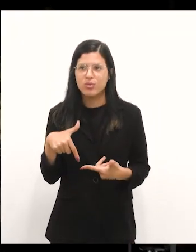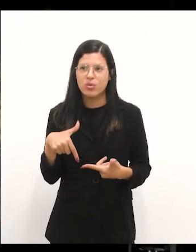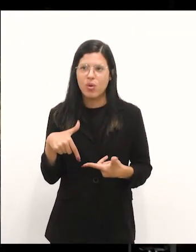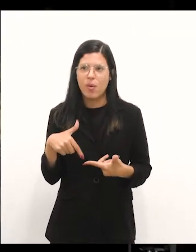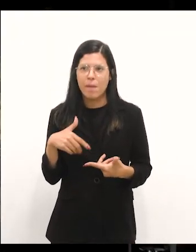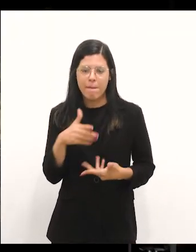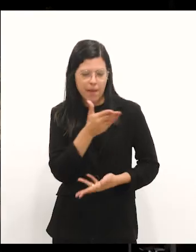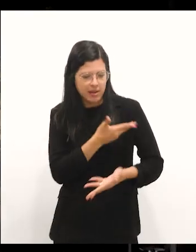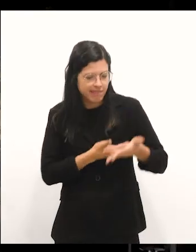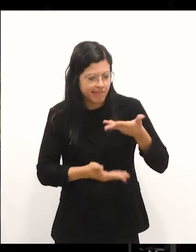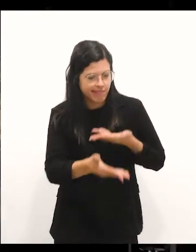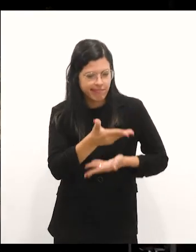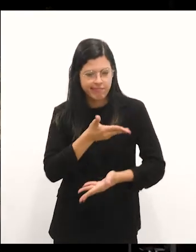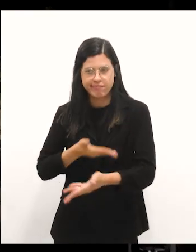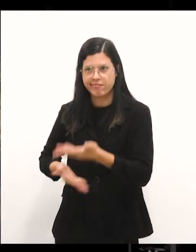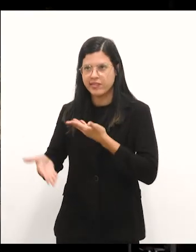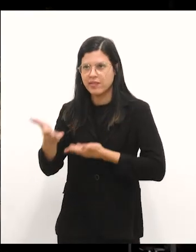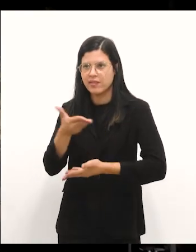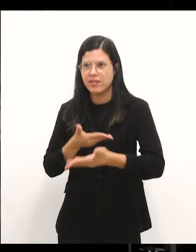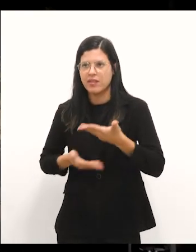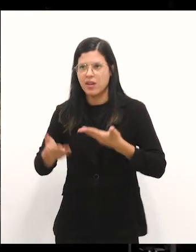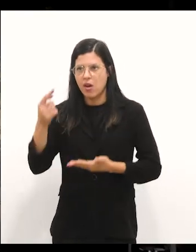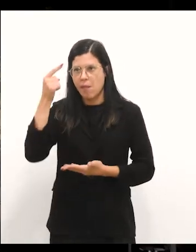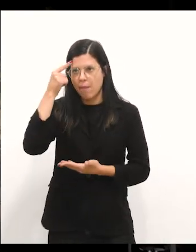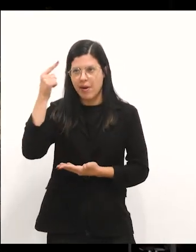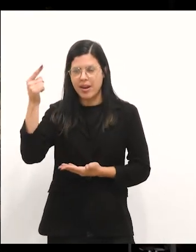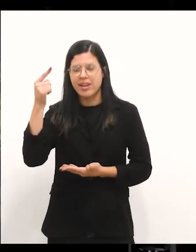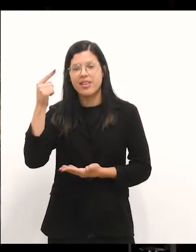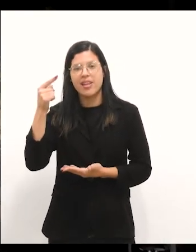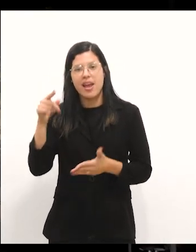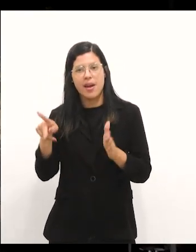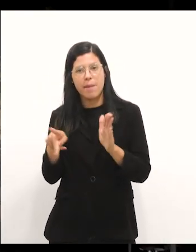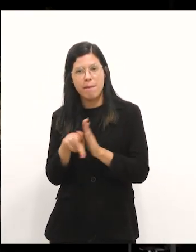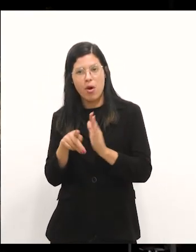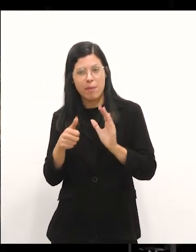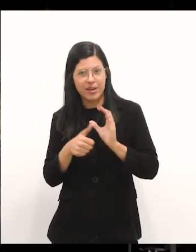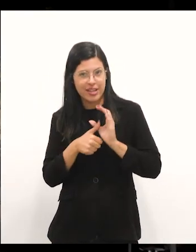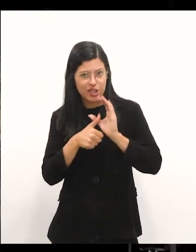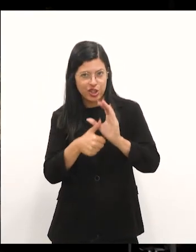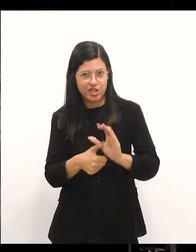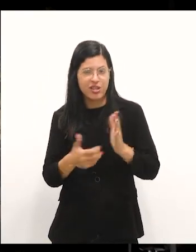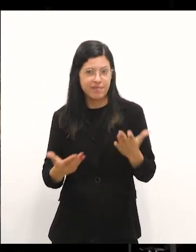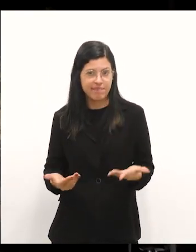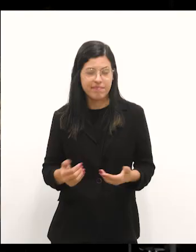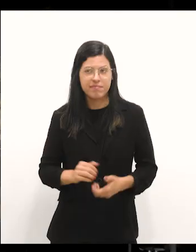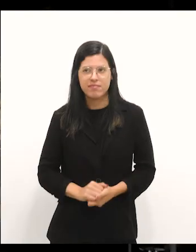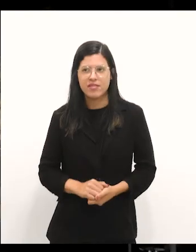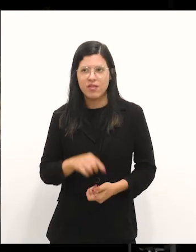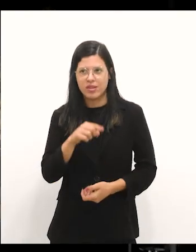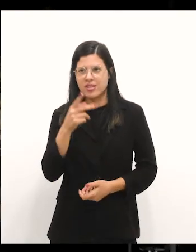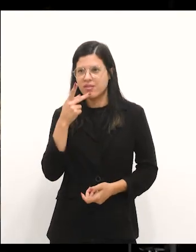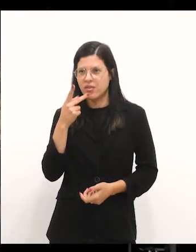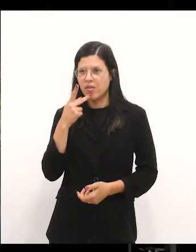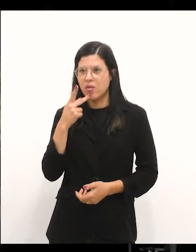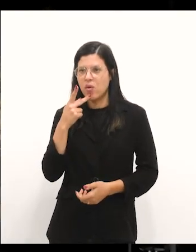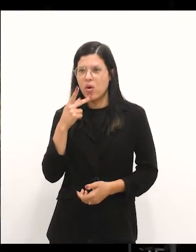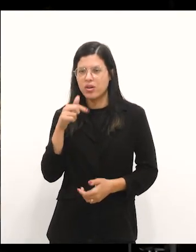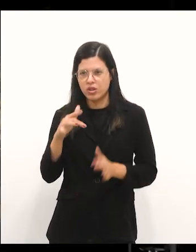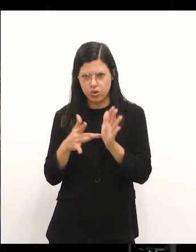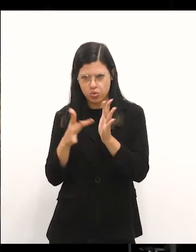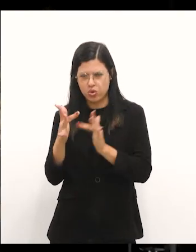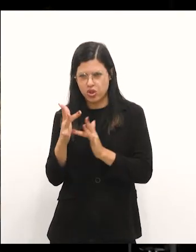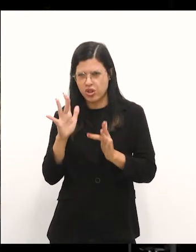para conviver é uma ideia cristã, né? Jesus, você citou agora há pouco, ele